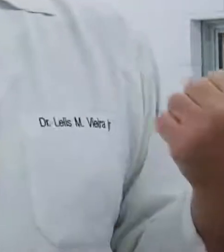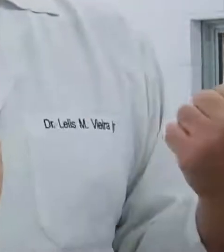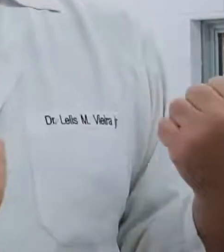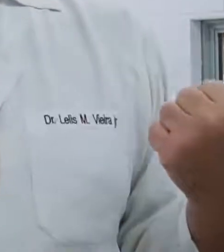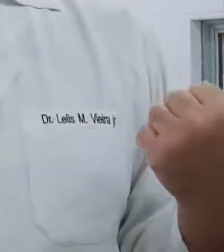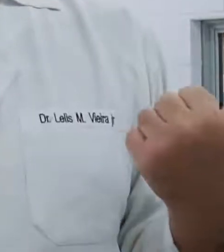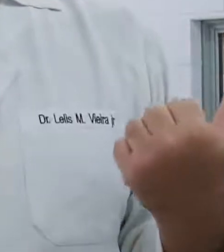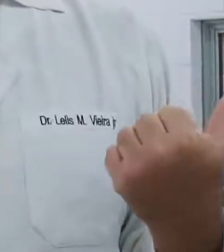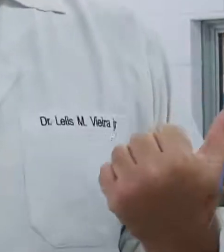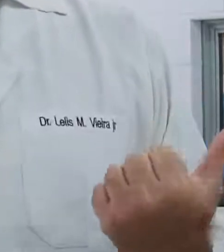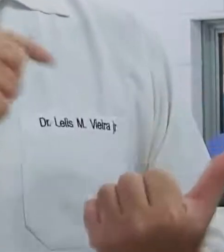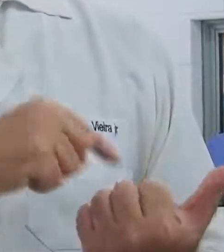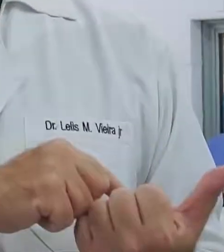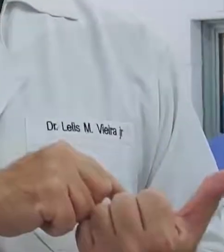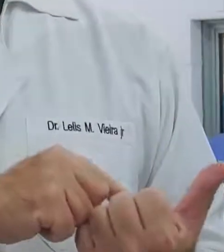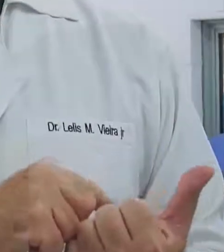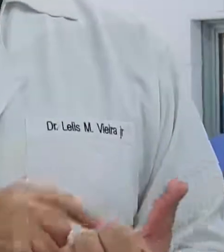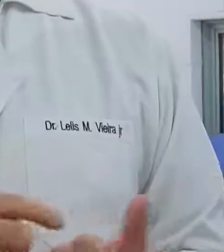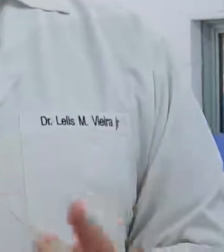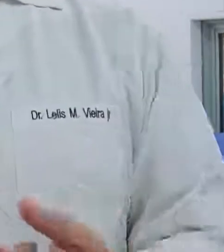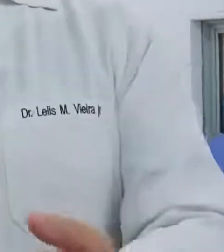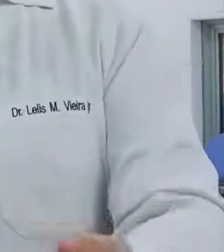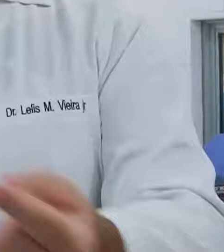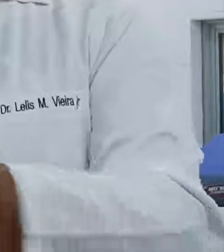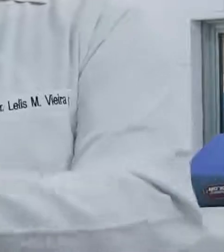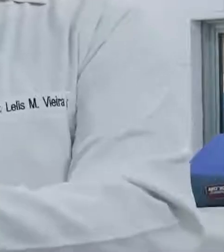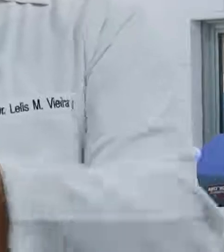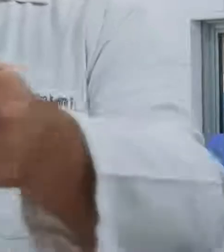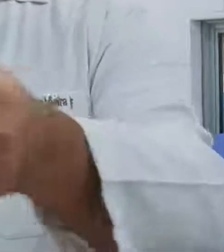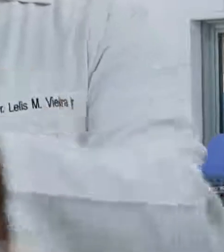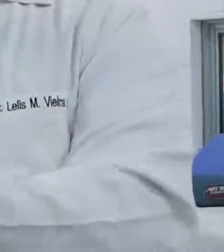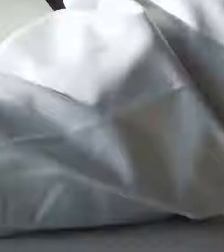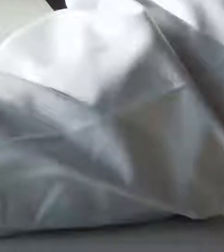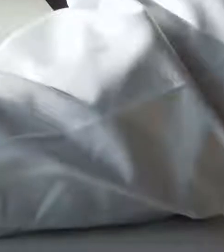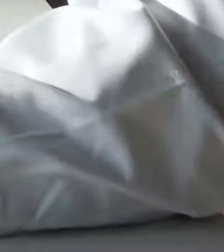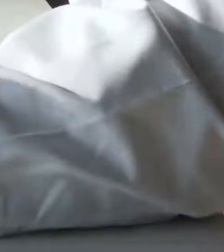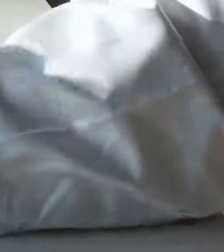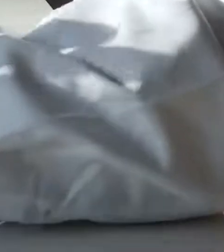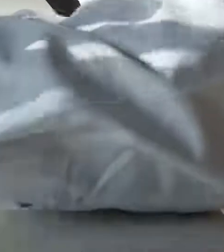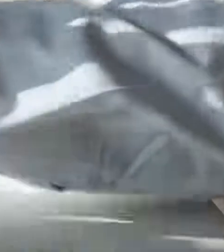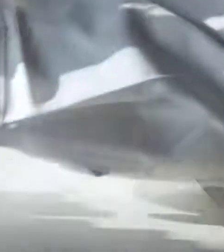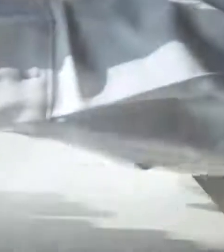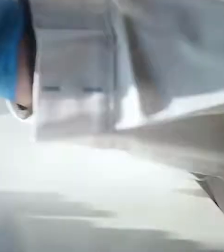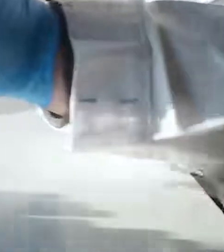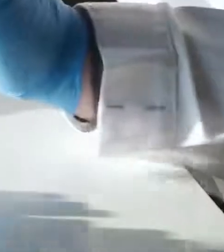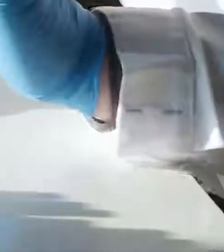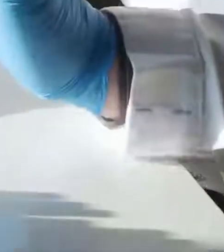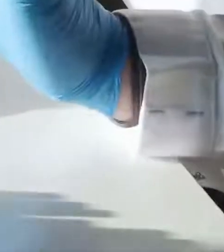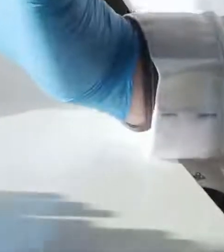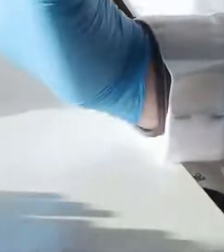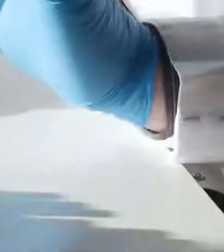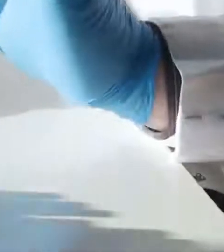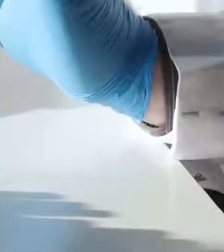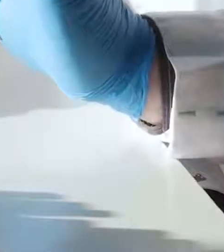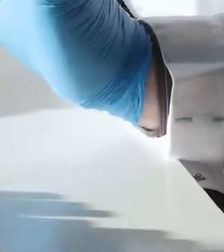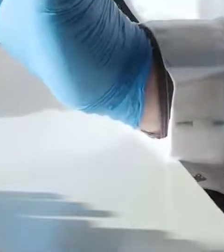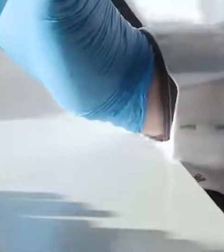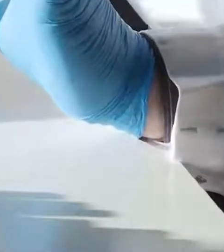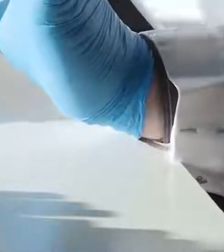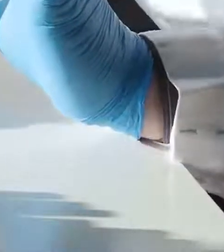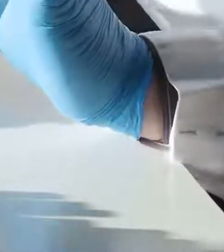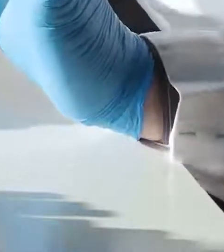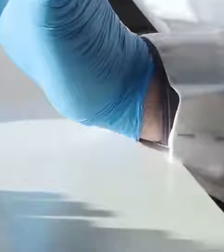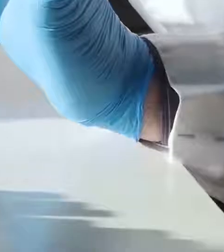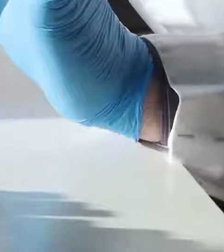você doar para o A, você vai causar uma reação com o B. Se você doar para o B, você vai causar uma reação com o A. Viu só a importância de sabermos o